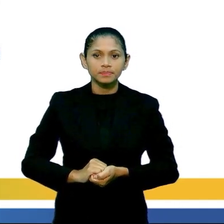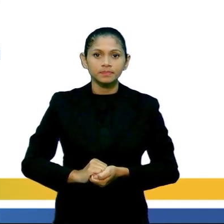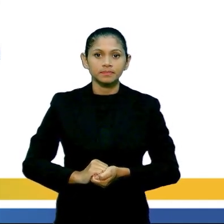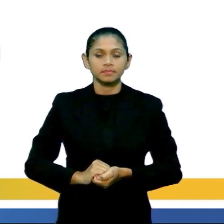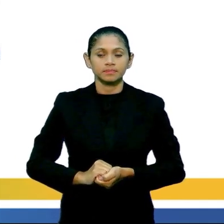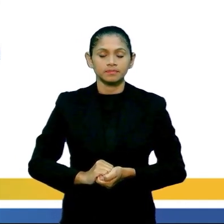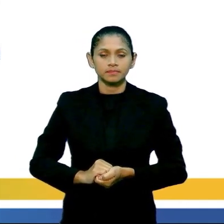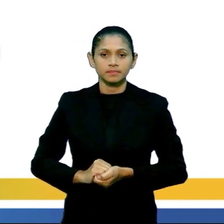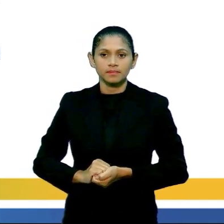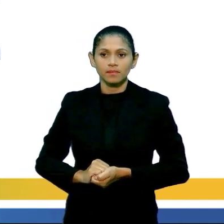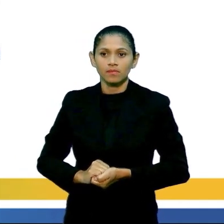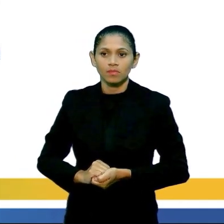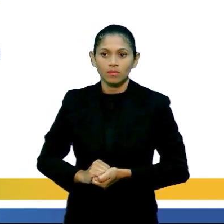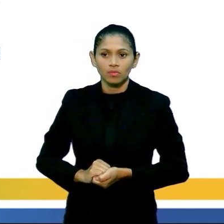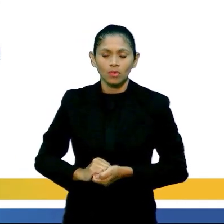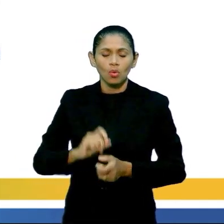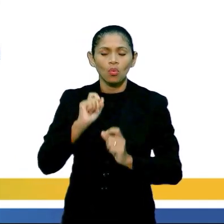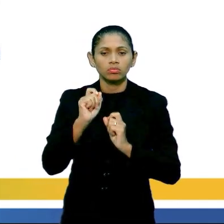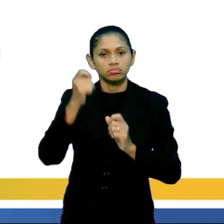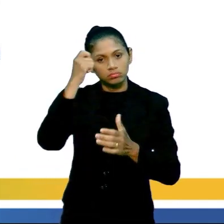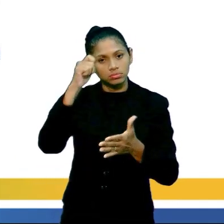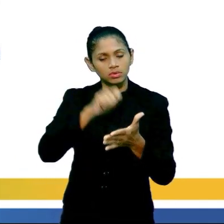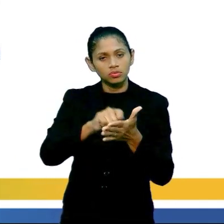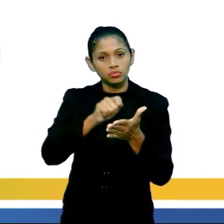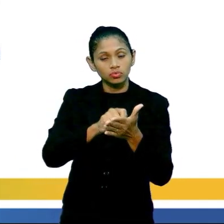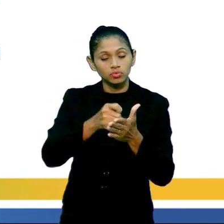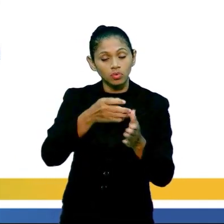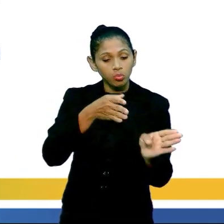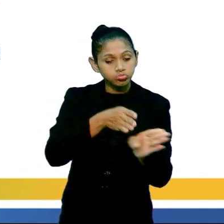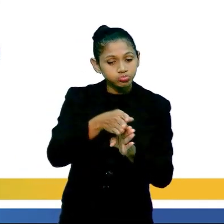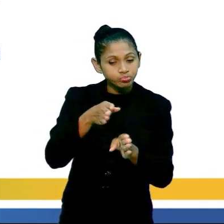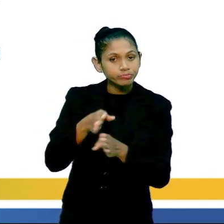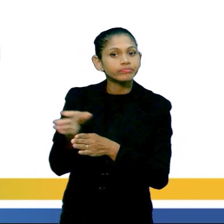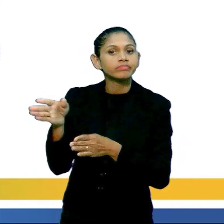passar, né, para o leitor, tá?